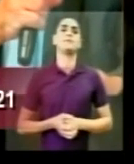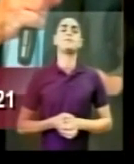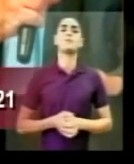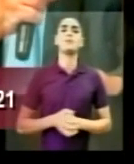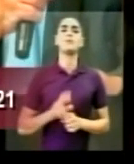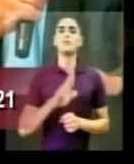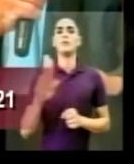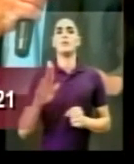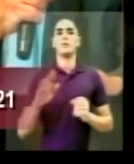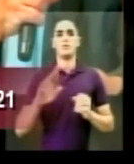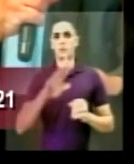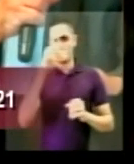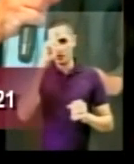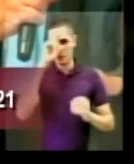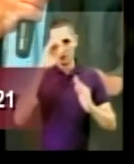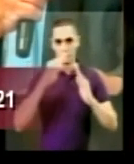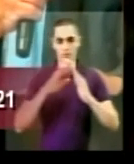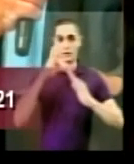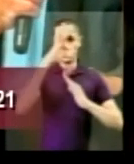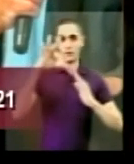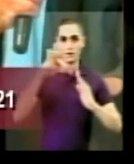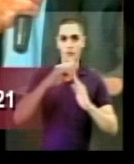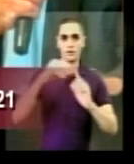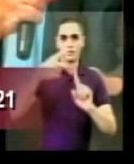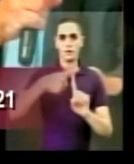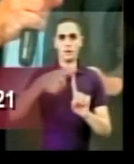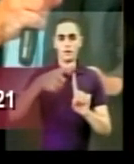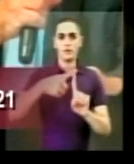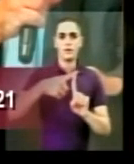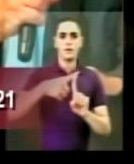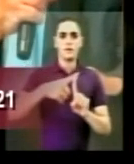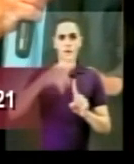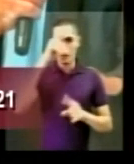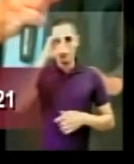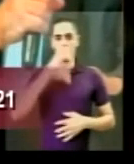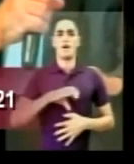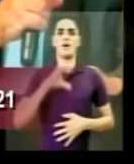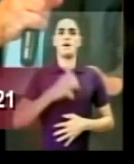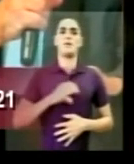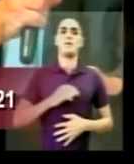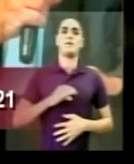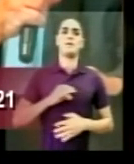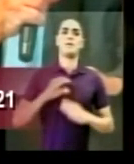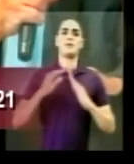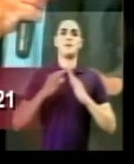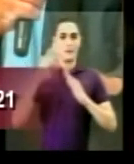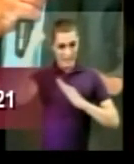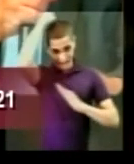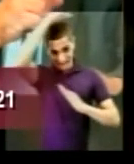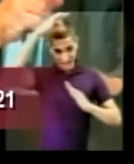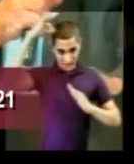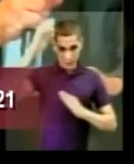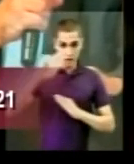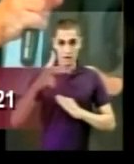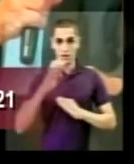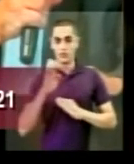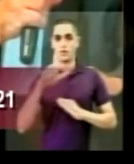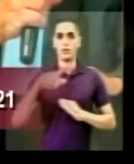são Santa Casa, Alsta, Beneficência Portuguesa, Santa Helena,